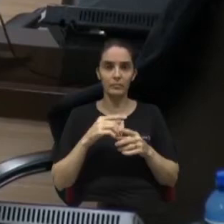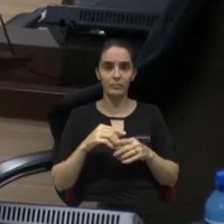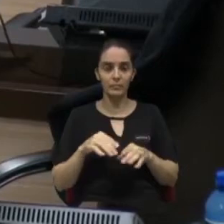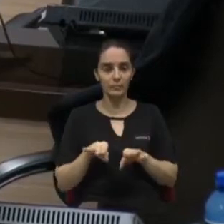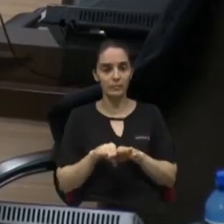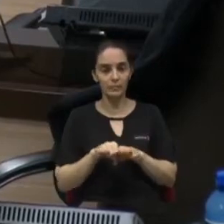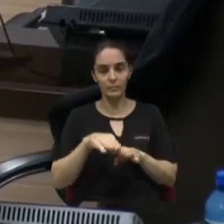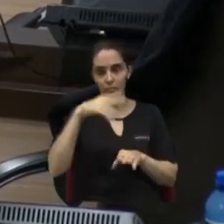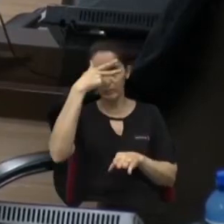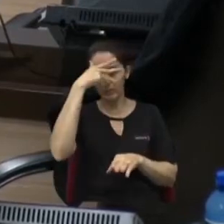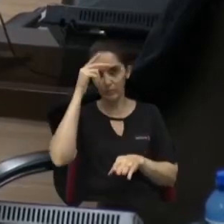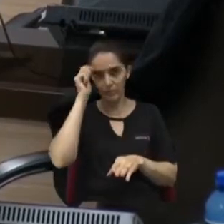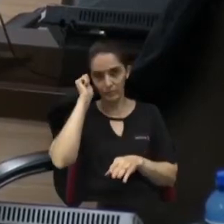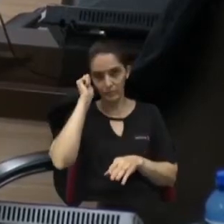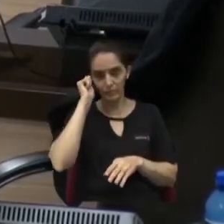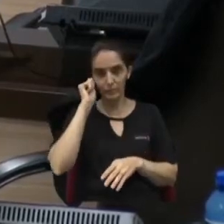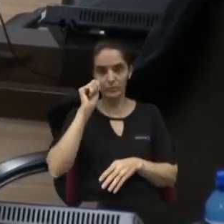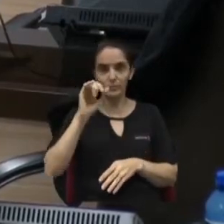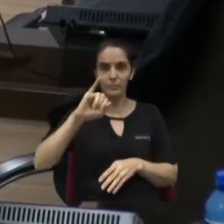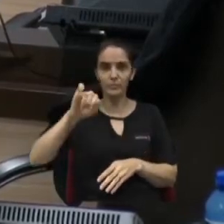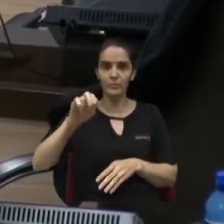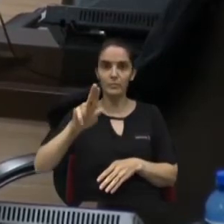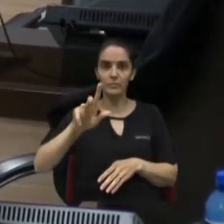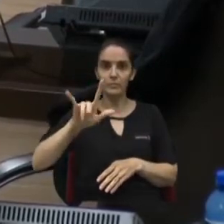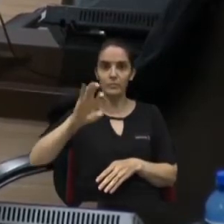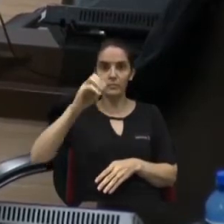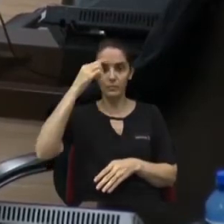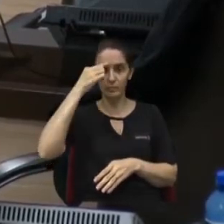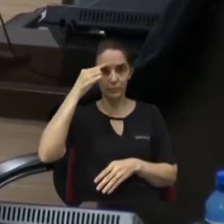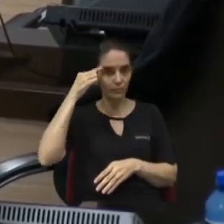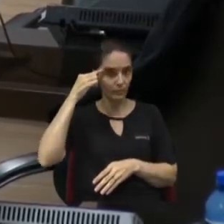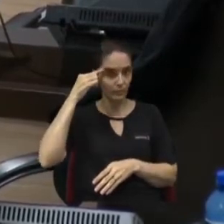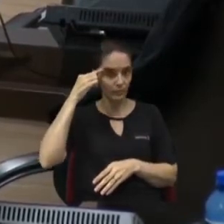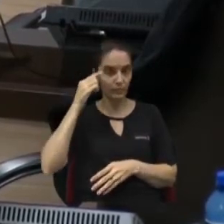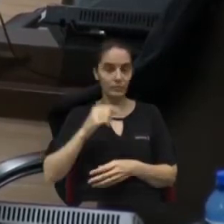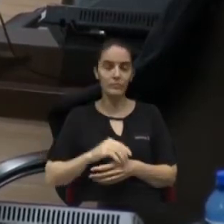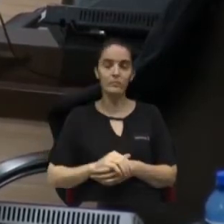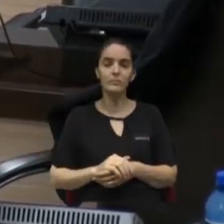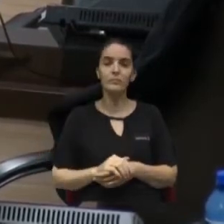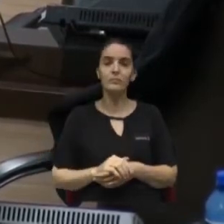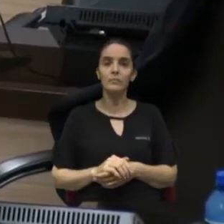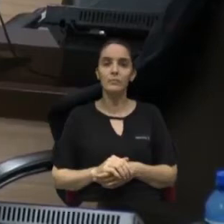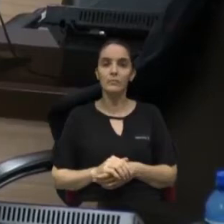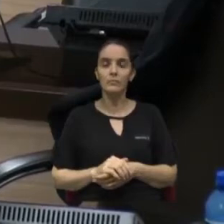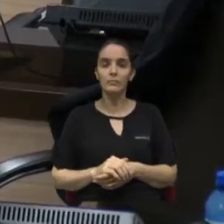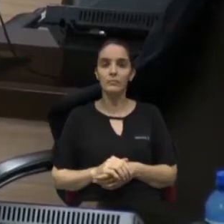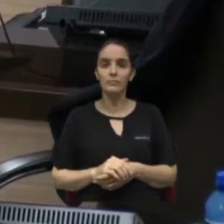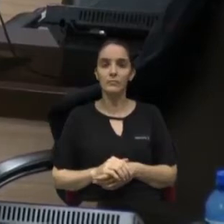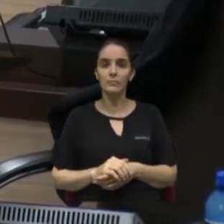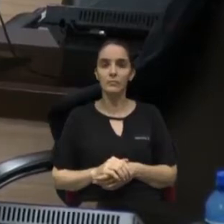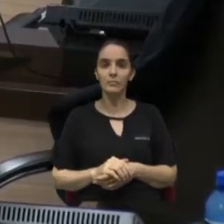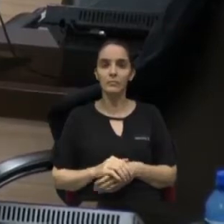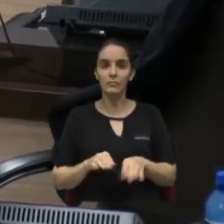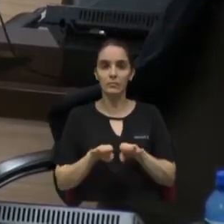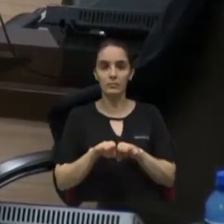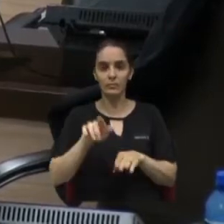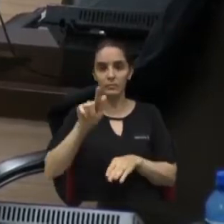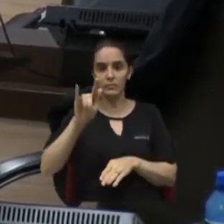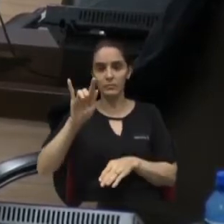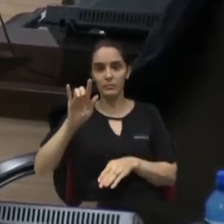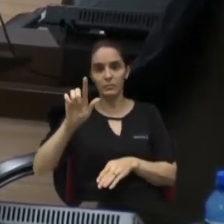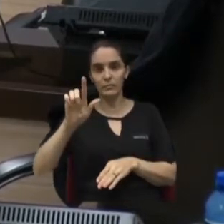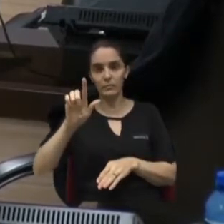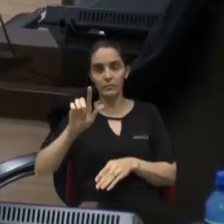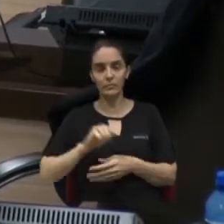eu gostaria de destacar o Dr. Júlio, que fez contato se colocando à disposição, e o Gil, que